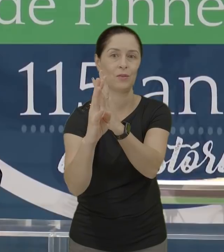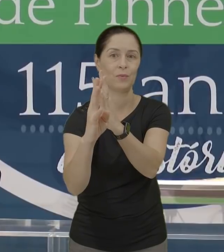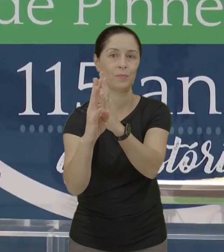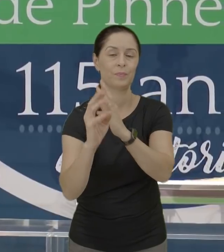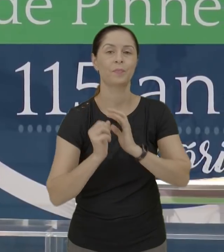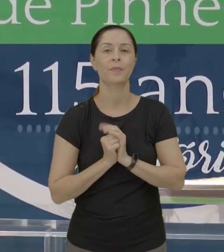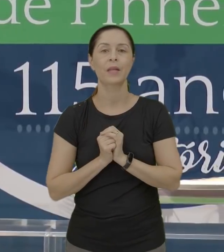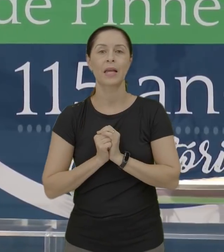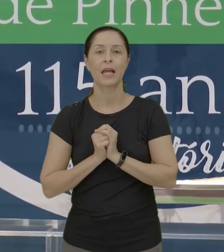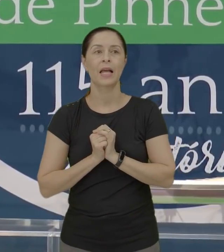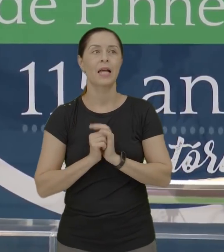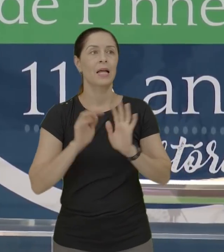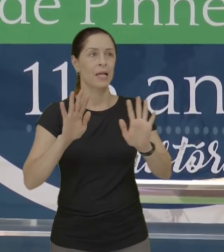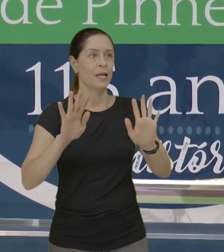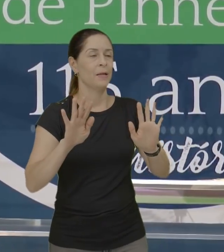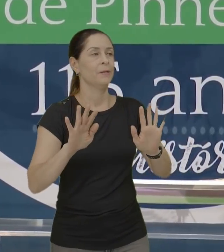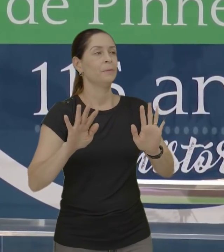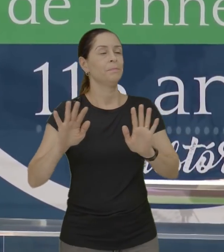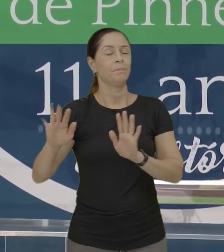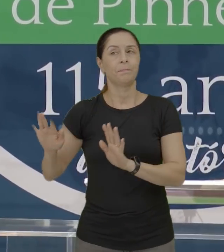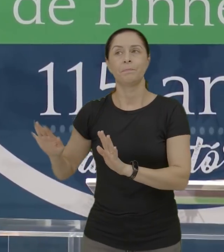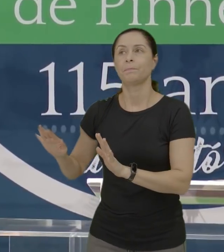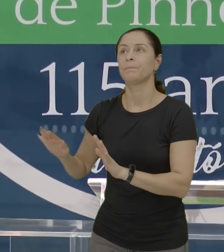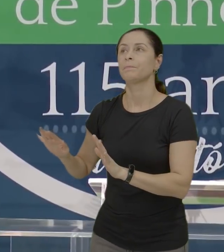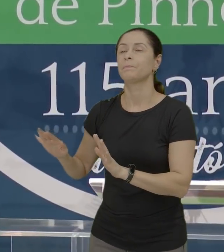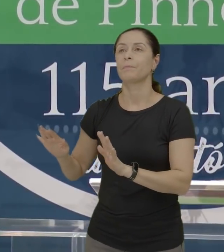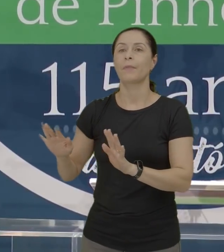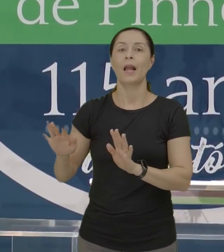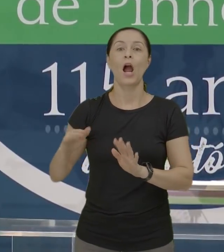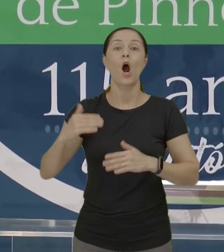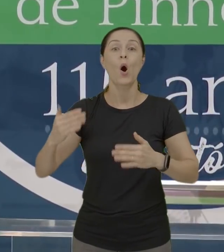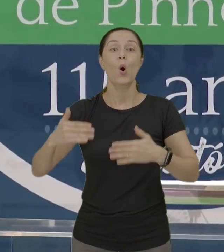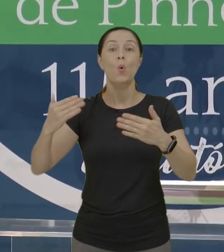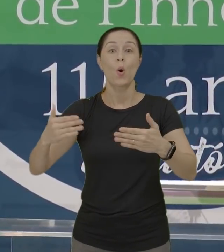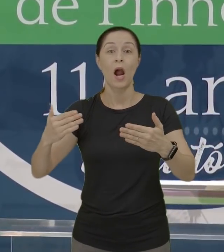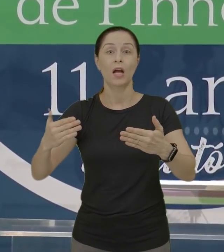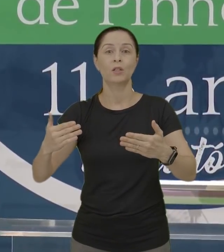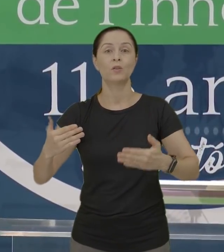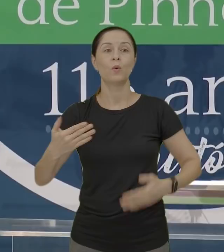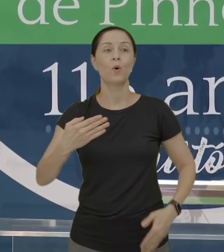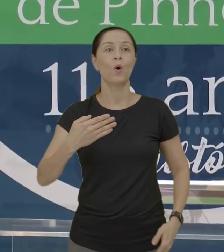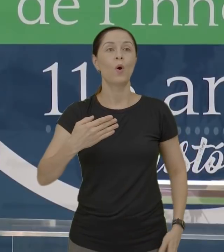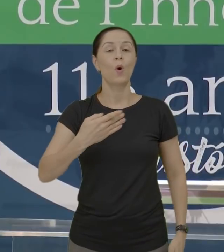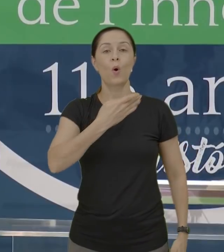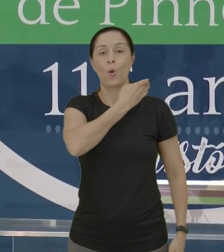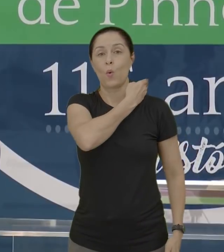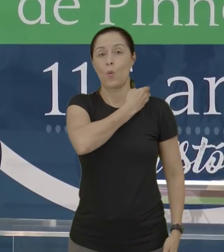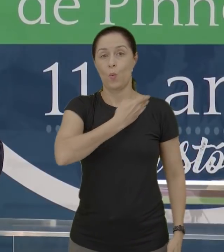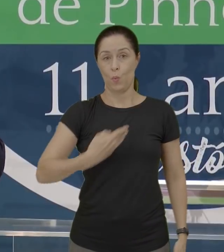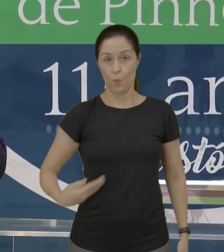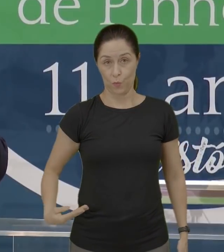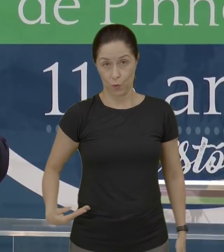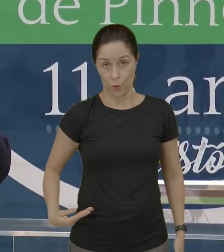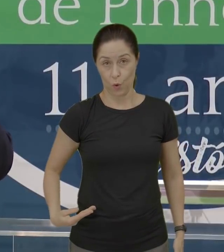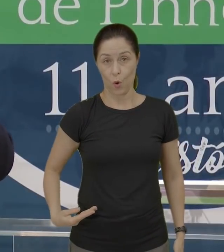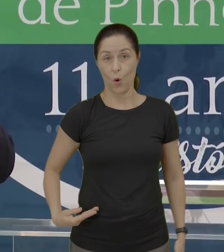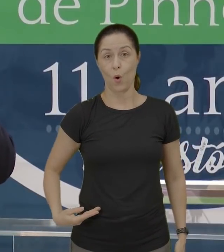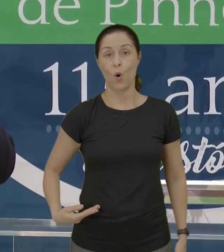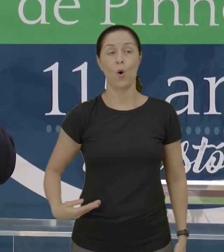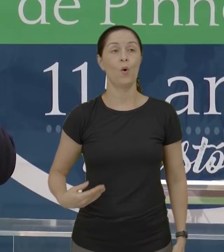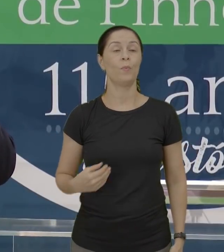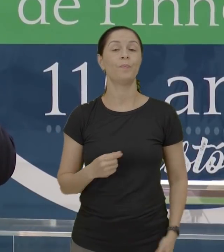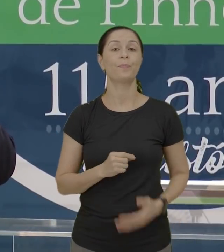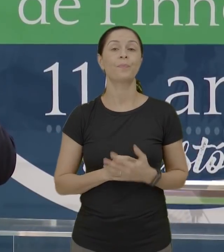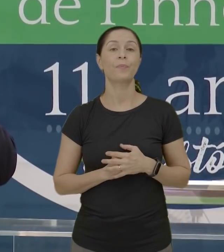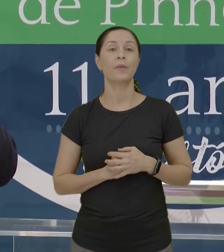autoridade entrando numa cidade ou passando por uma determinada rua ou bairro, que vão os carros batedores na